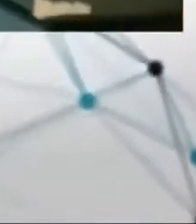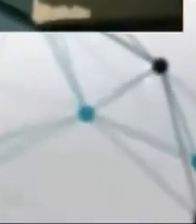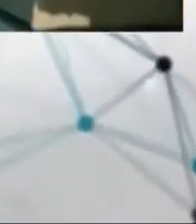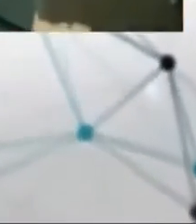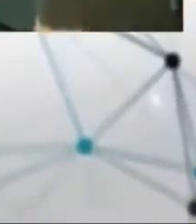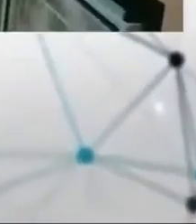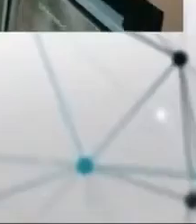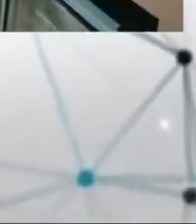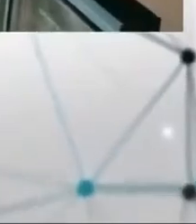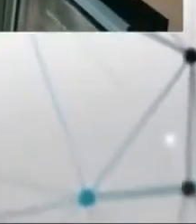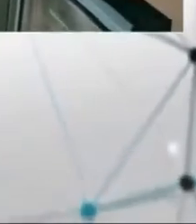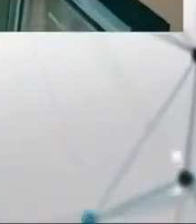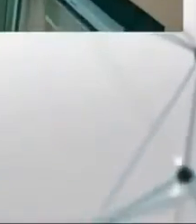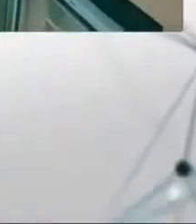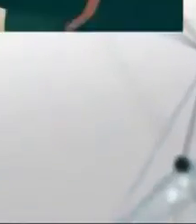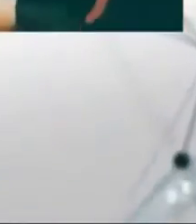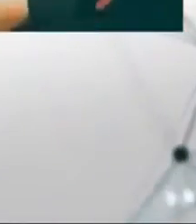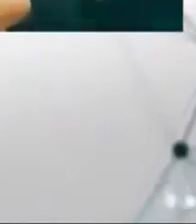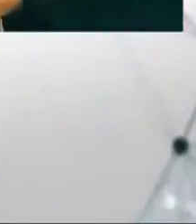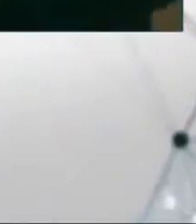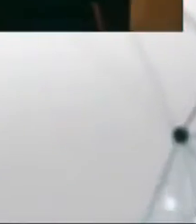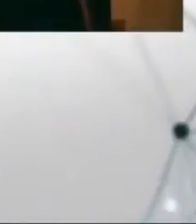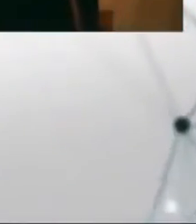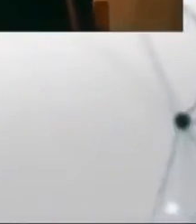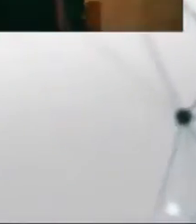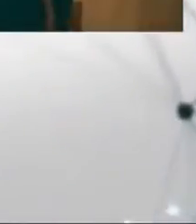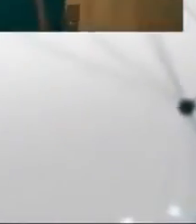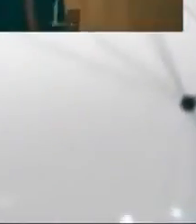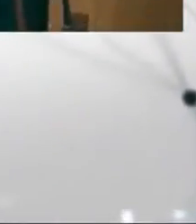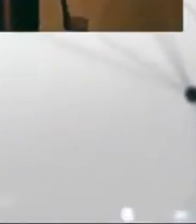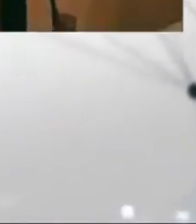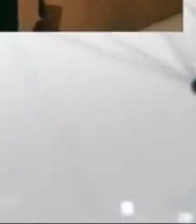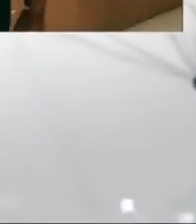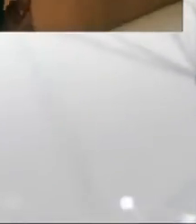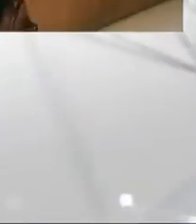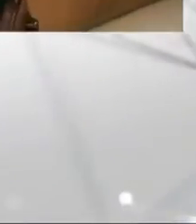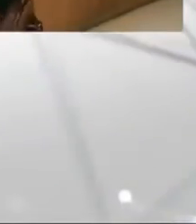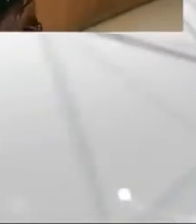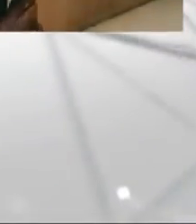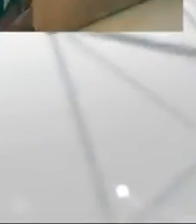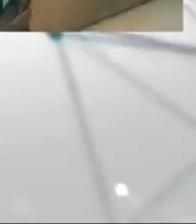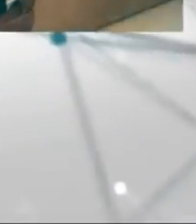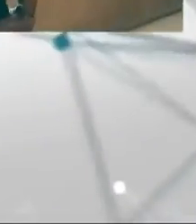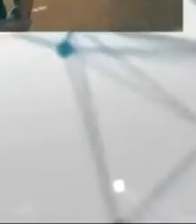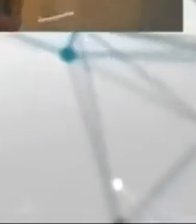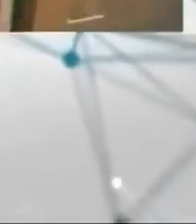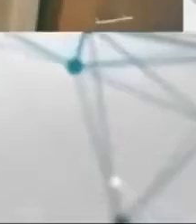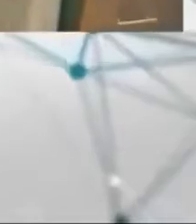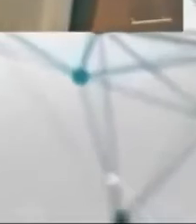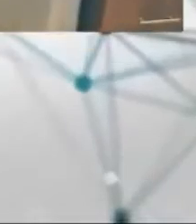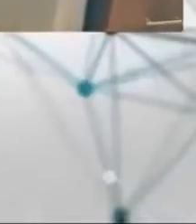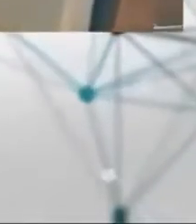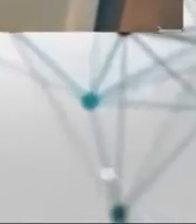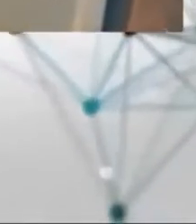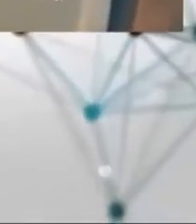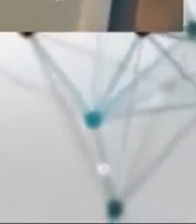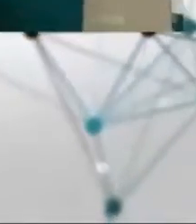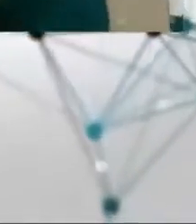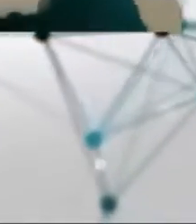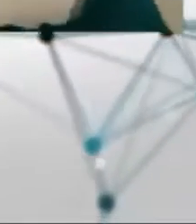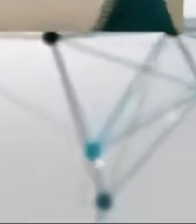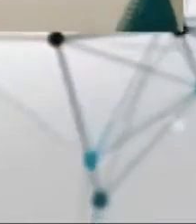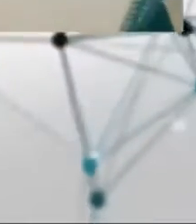comigo o café pronto e a minha máquina porque pastor dos meus textos e a Jaqueline